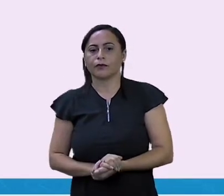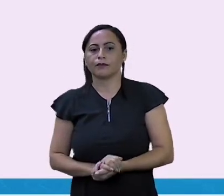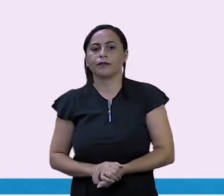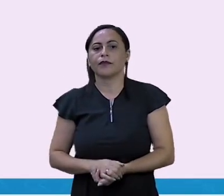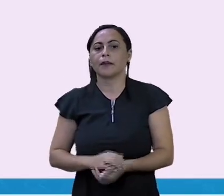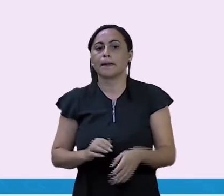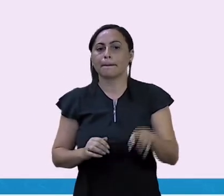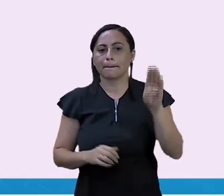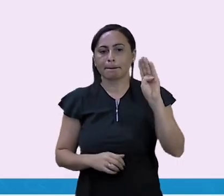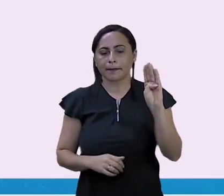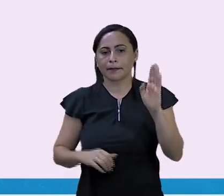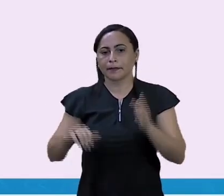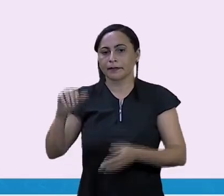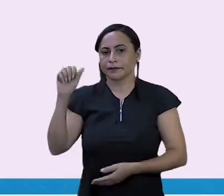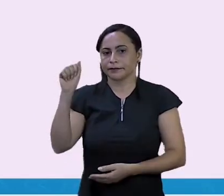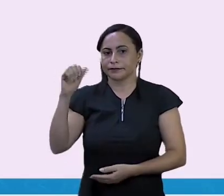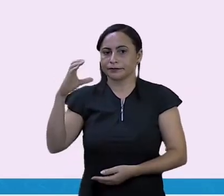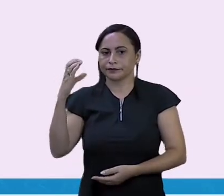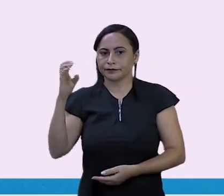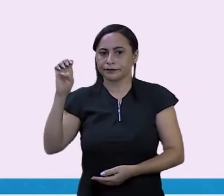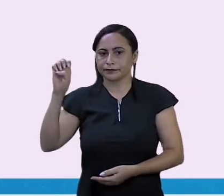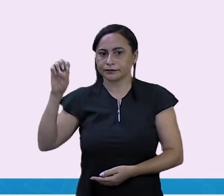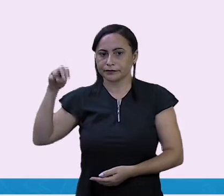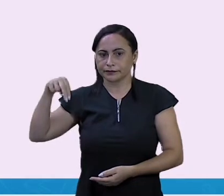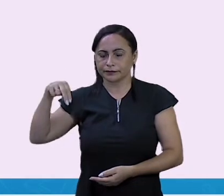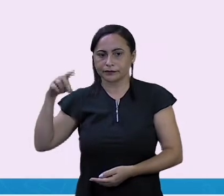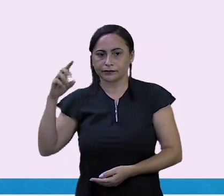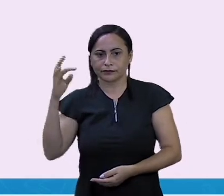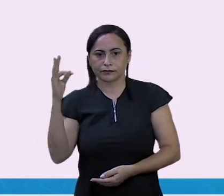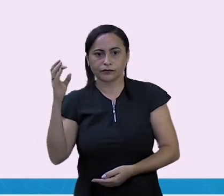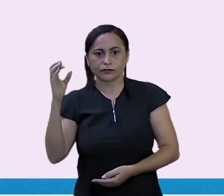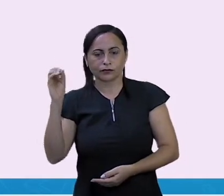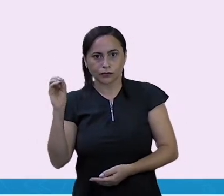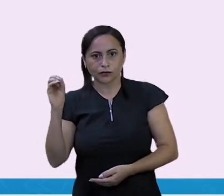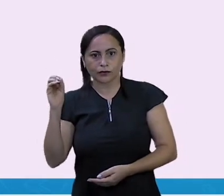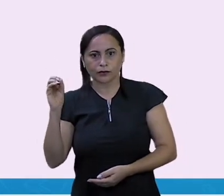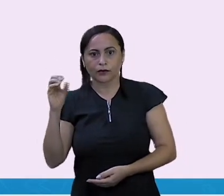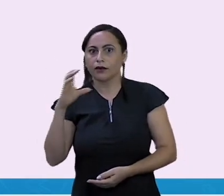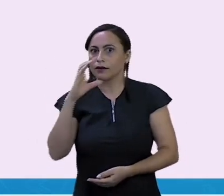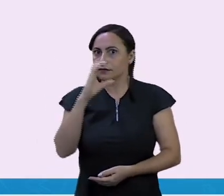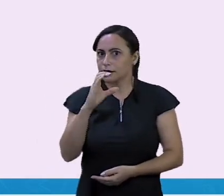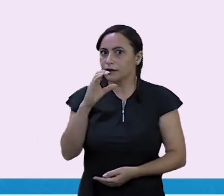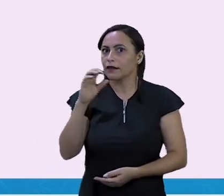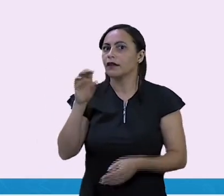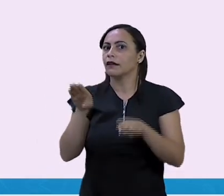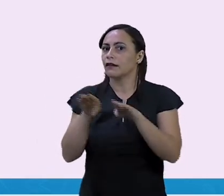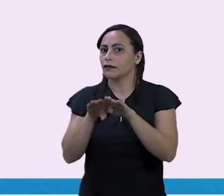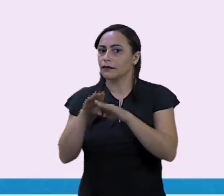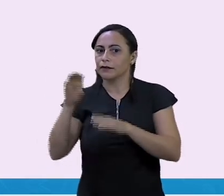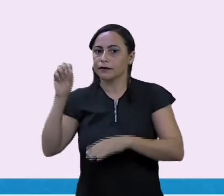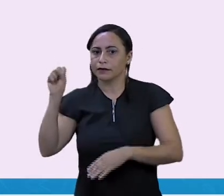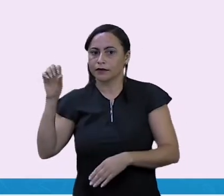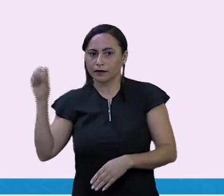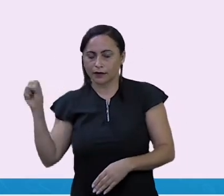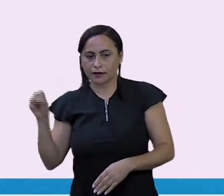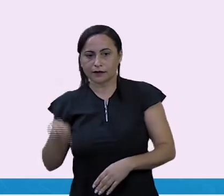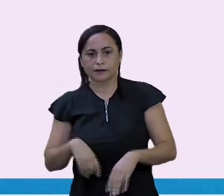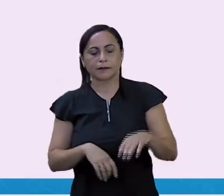S's. Temos a palavra concerto com C e concerto com S.